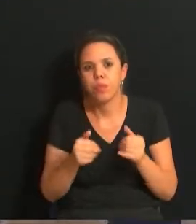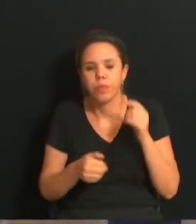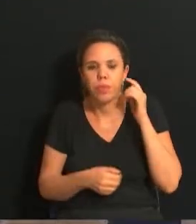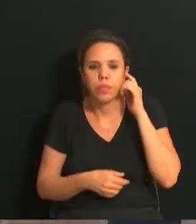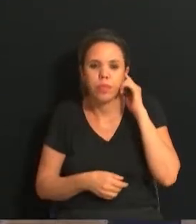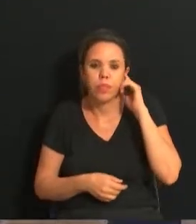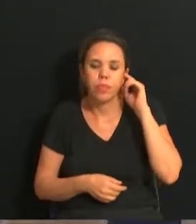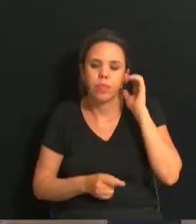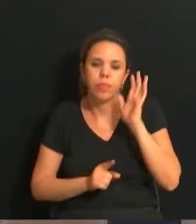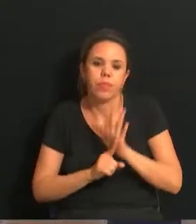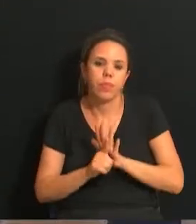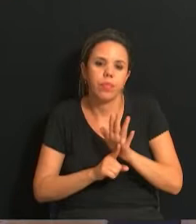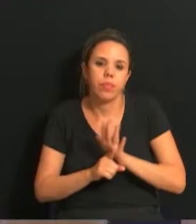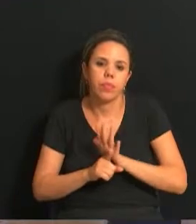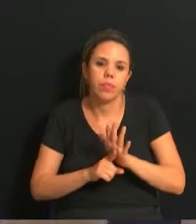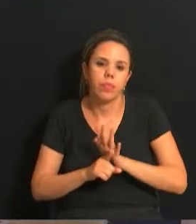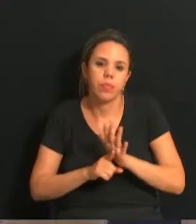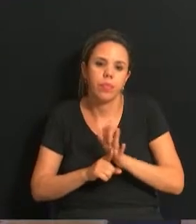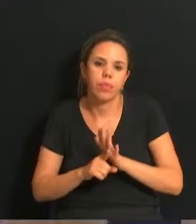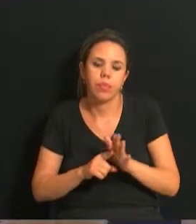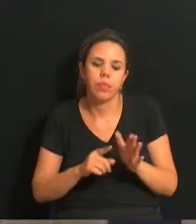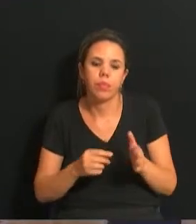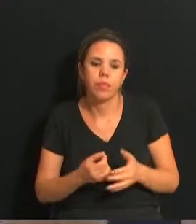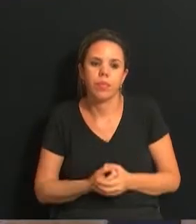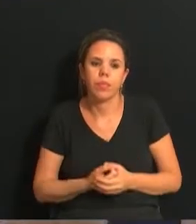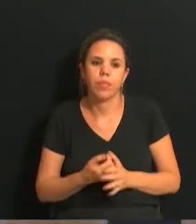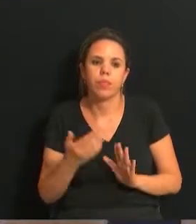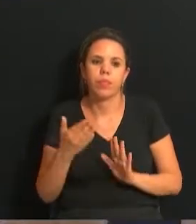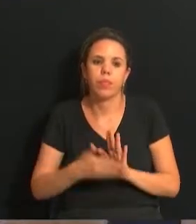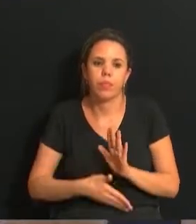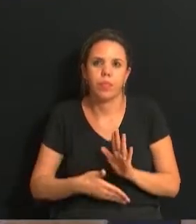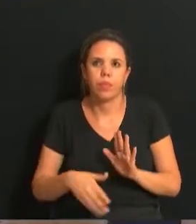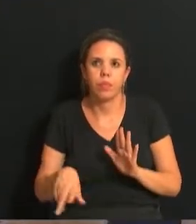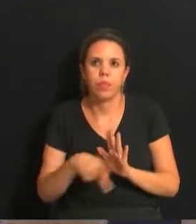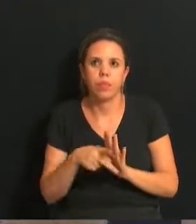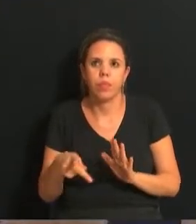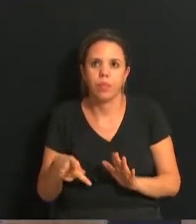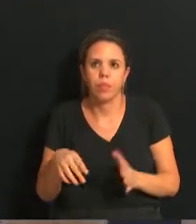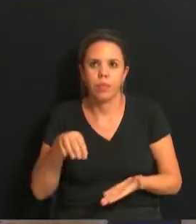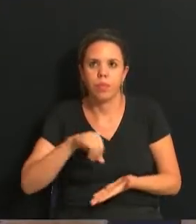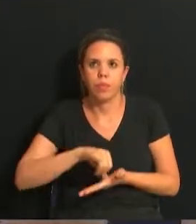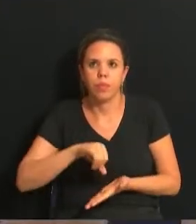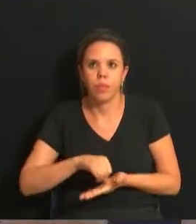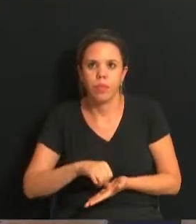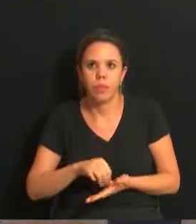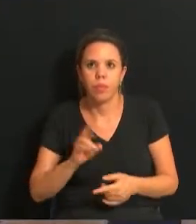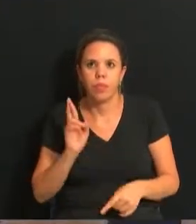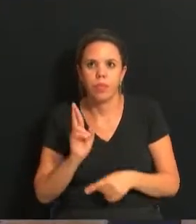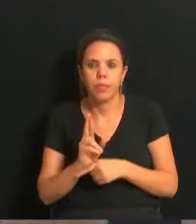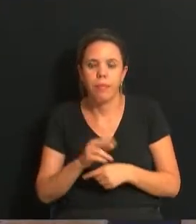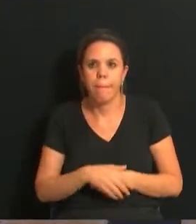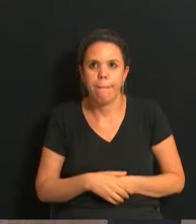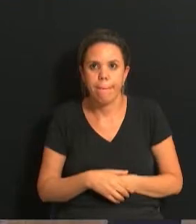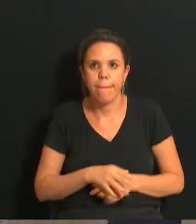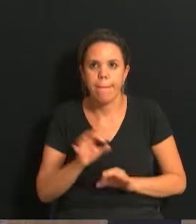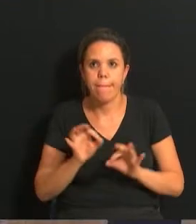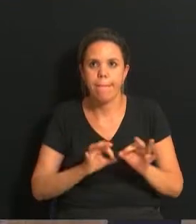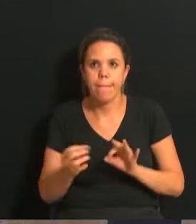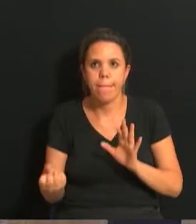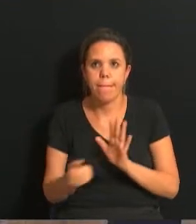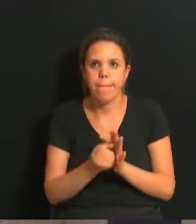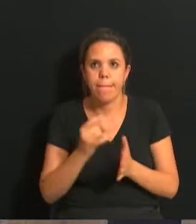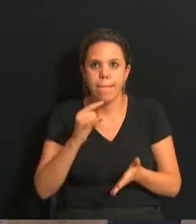alguns dados estatísticos do próprio centro de referência. E eu formalizei